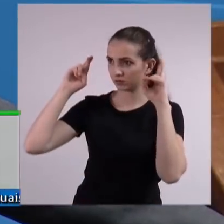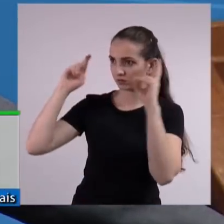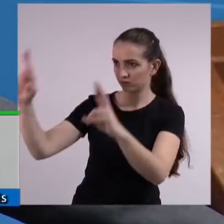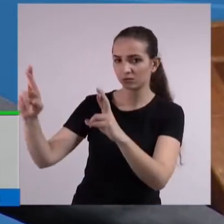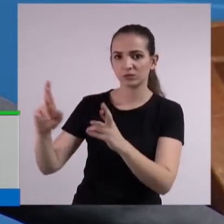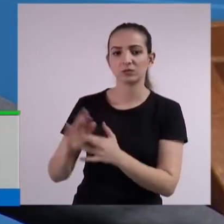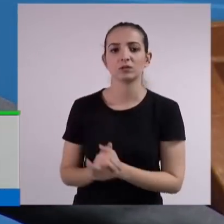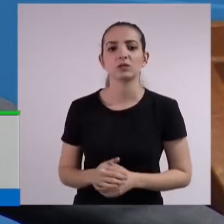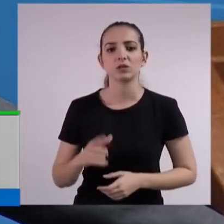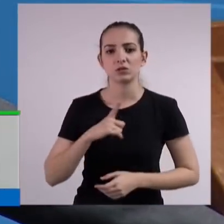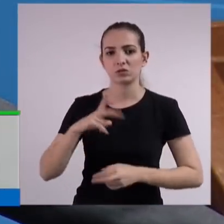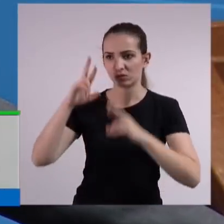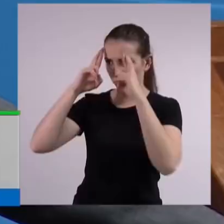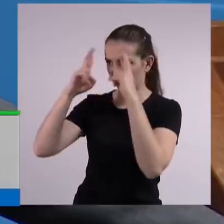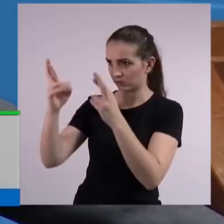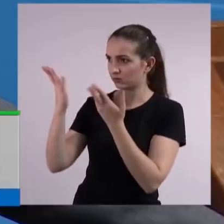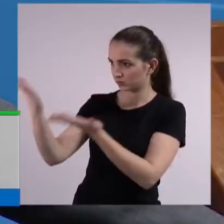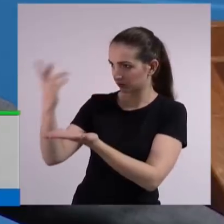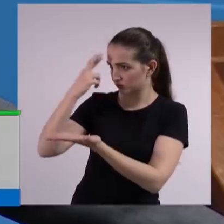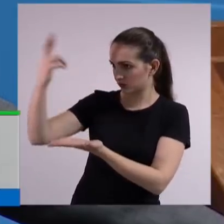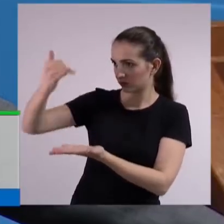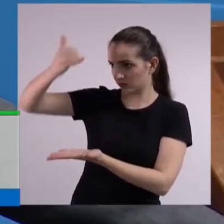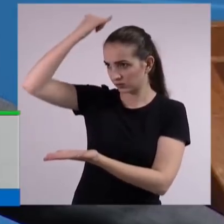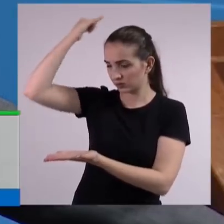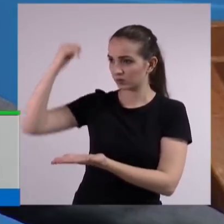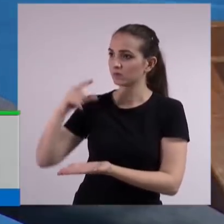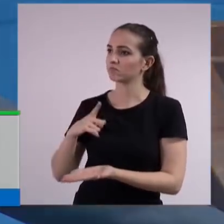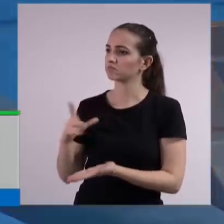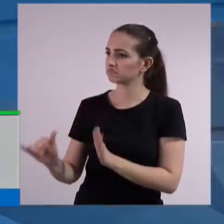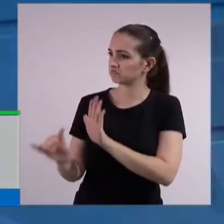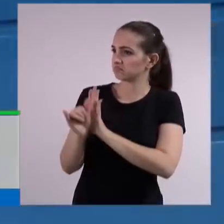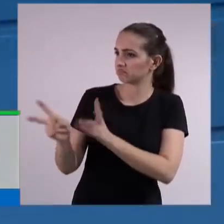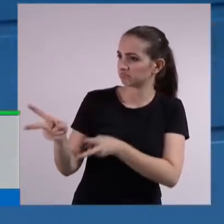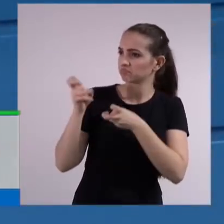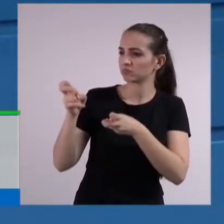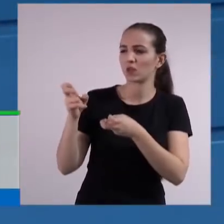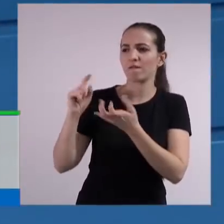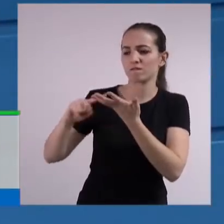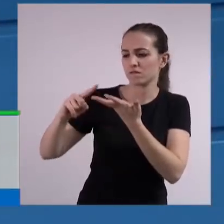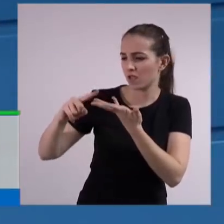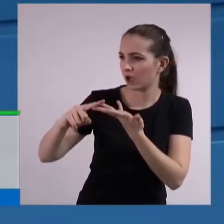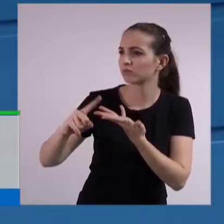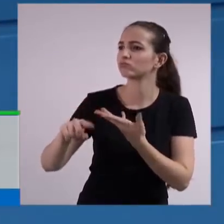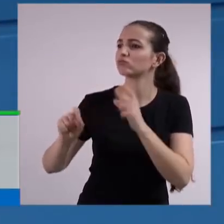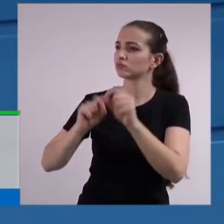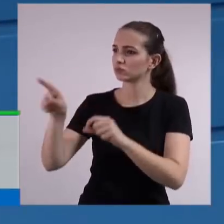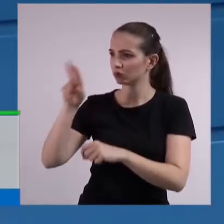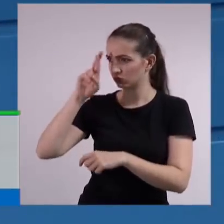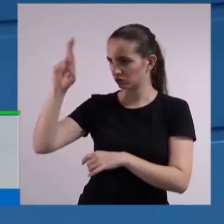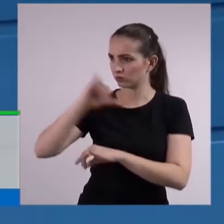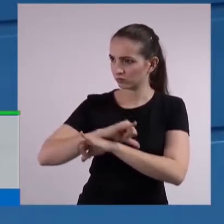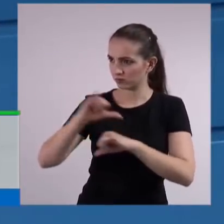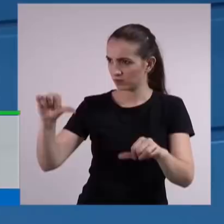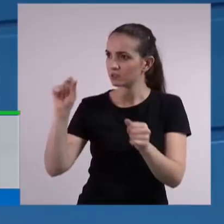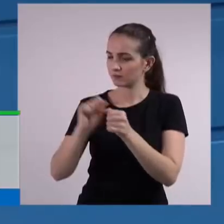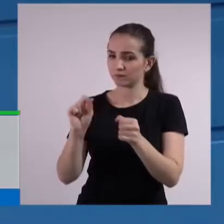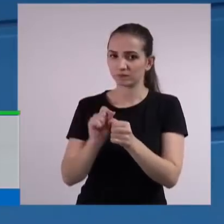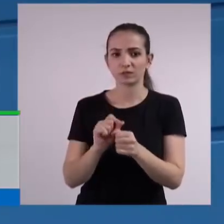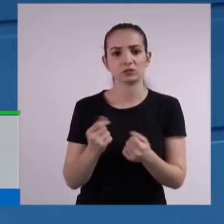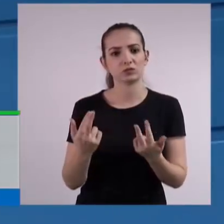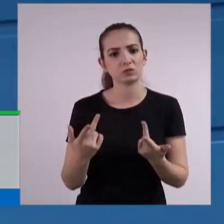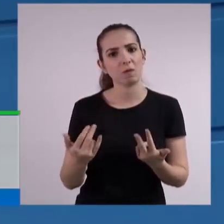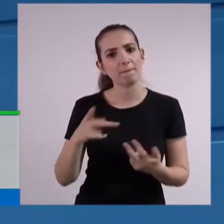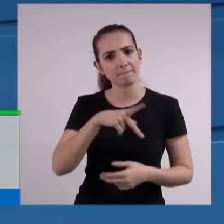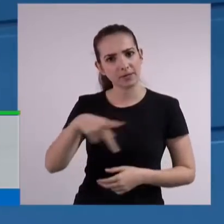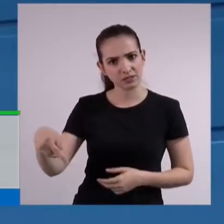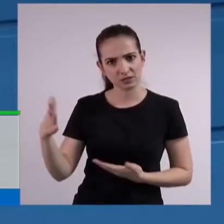respeito. Eu tenho respeito a Vossa Excelência, me identifico em muitos pontos com aquilo que Vossa Excelência prega e faz. Como